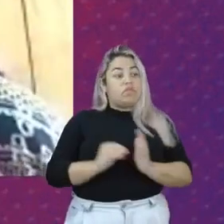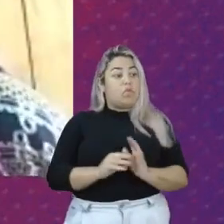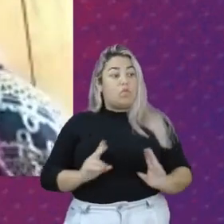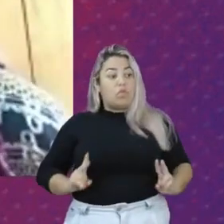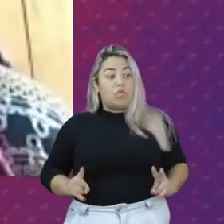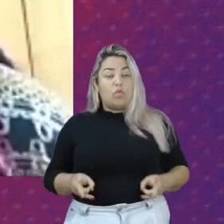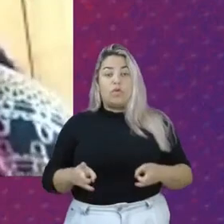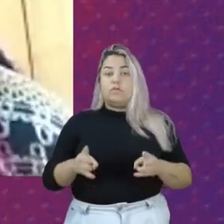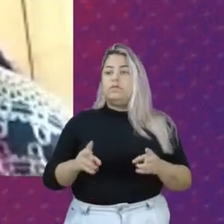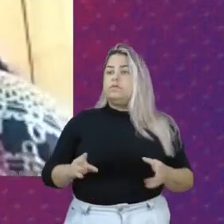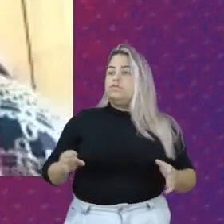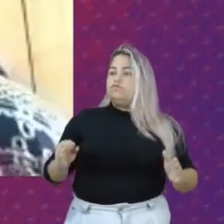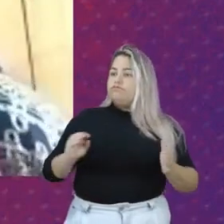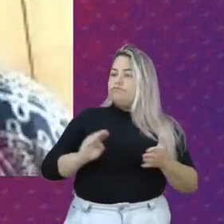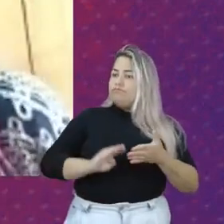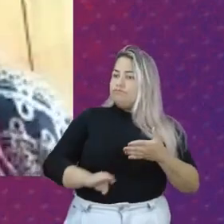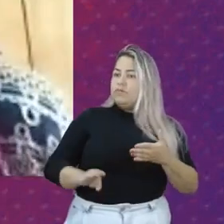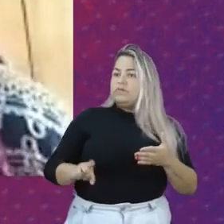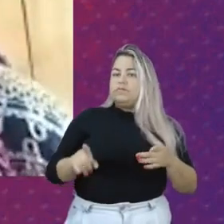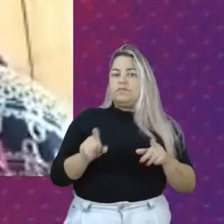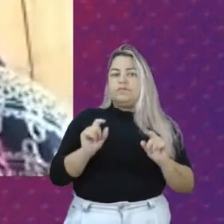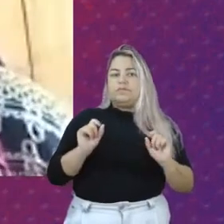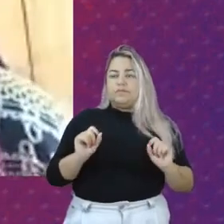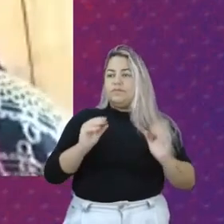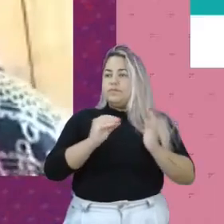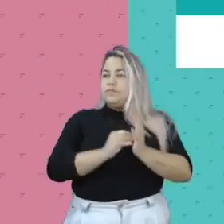descontinuadas, escassas e extremamente precárias.